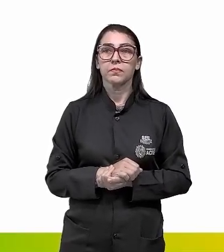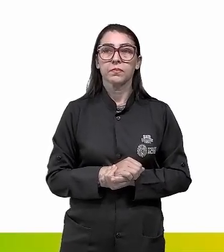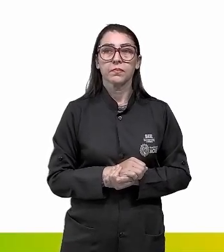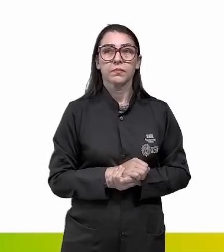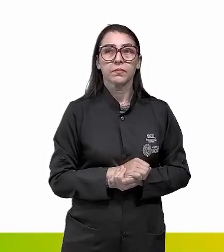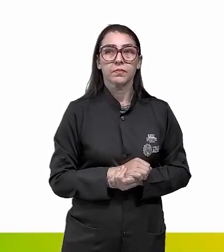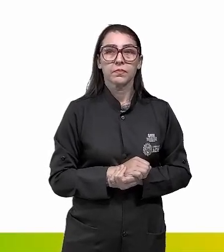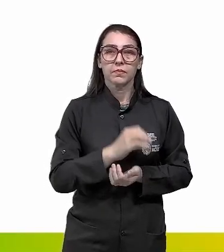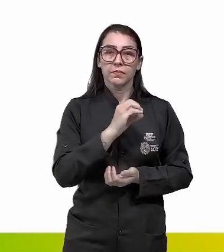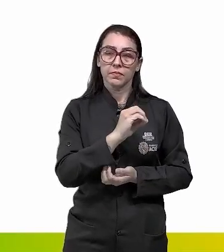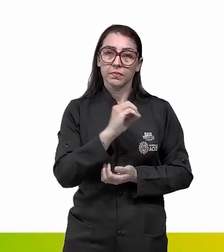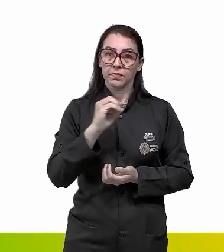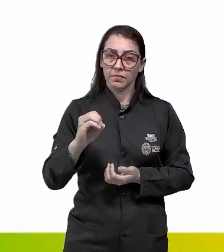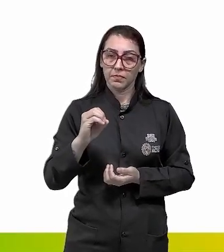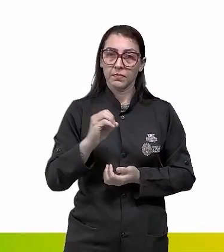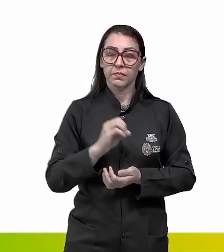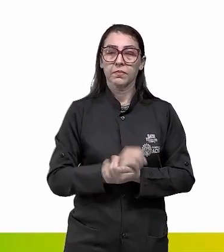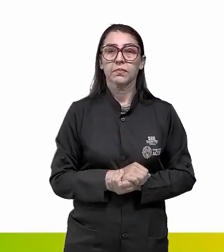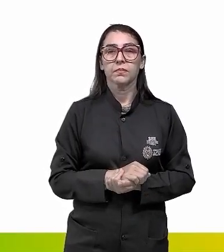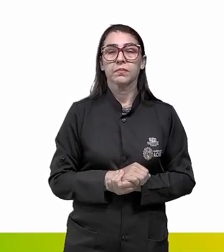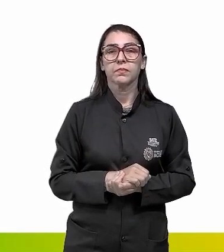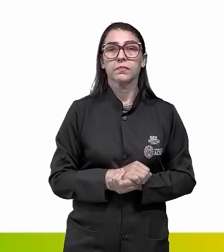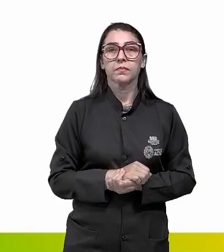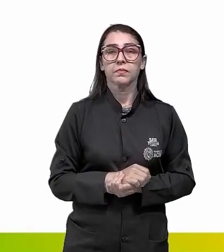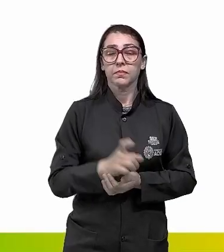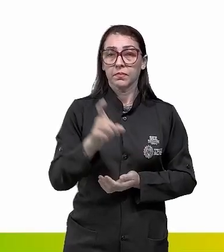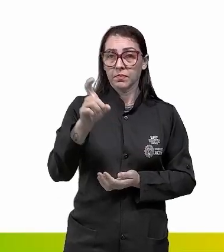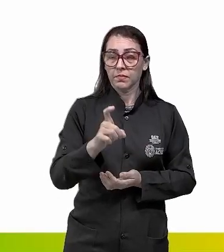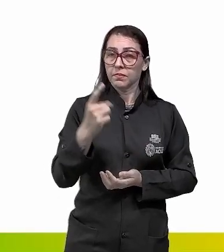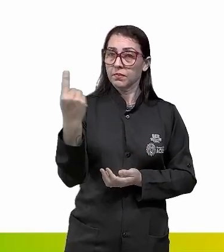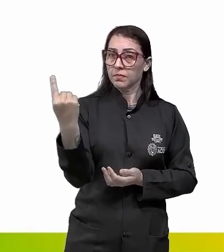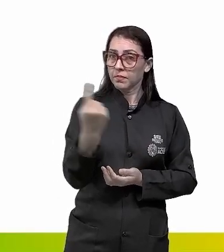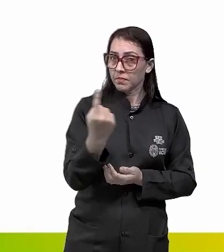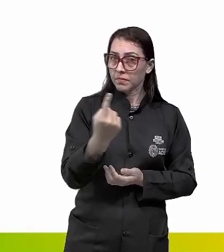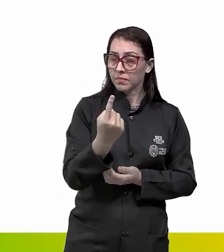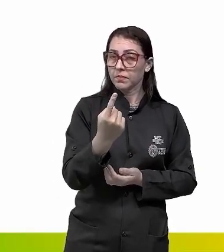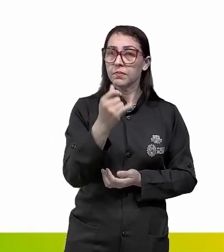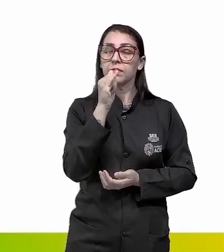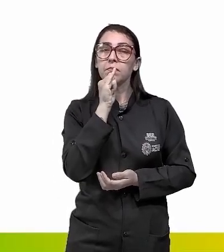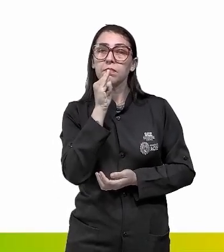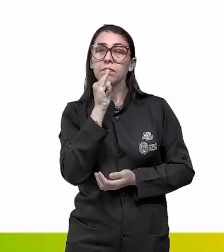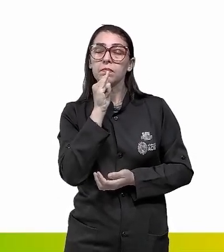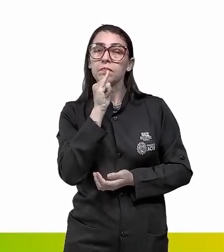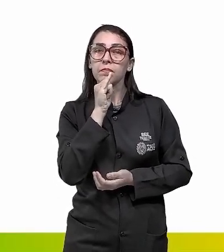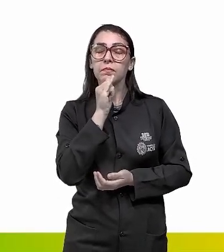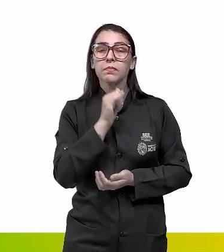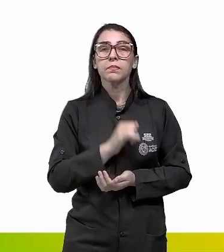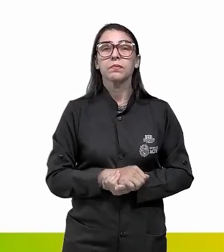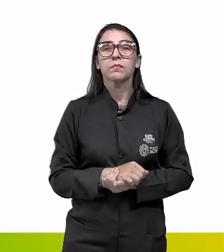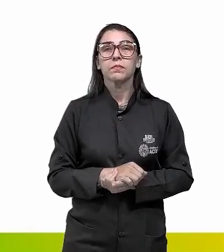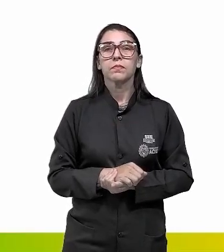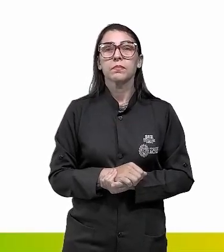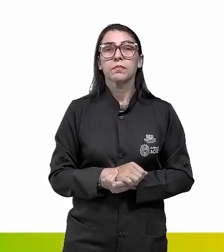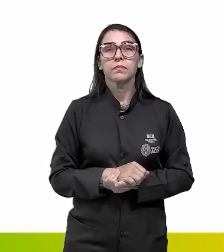0, 0 no eixo. Quando o x é 1, digamos aqui agora, 1,